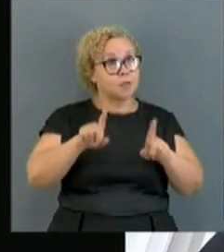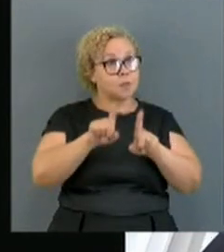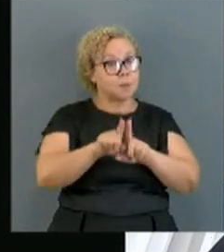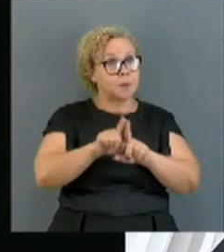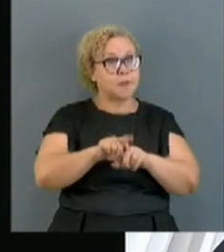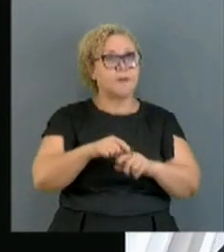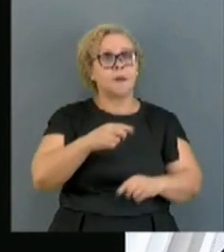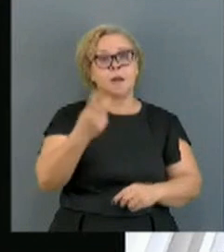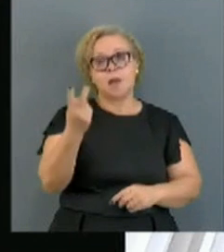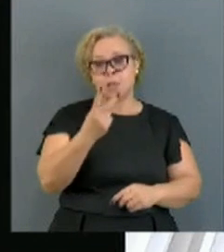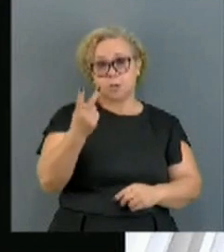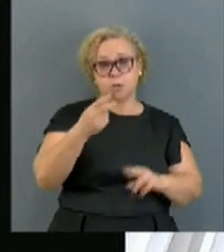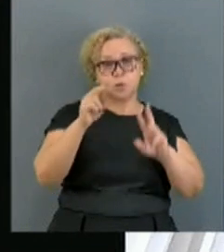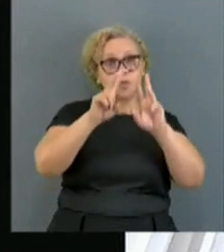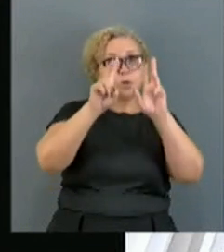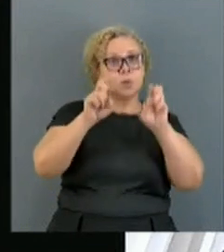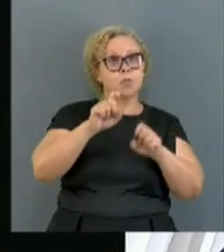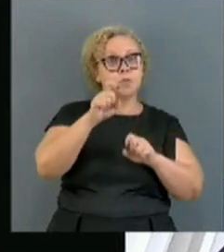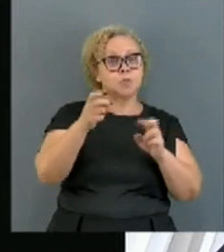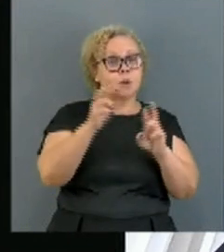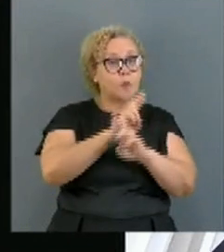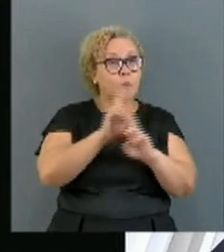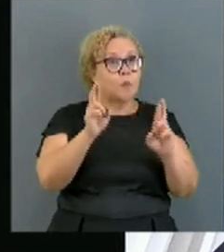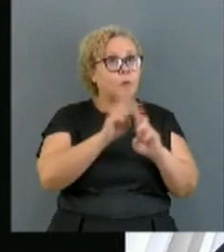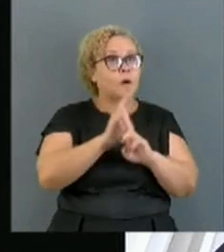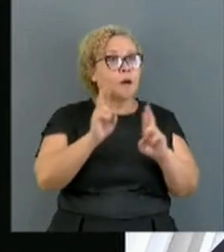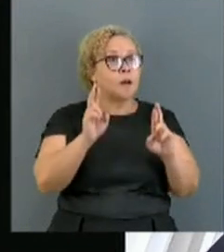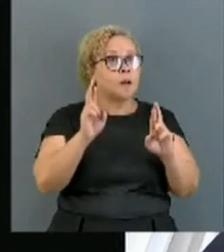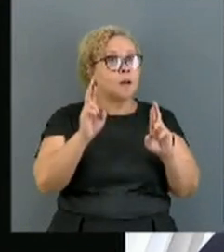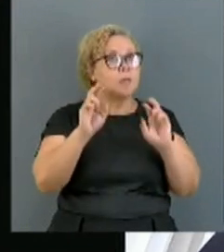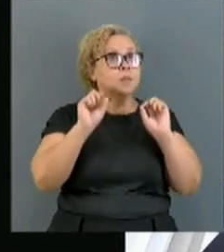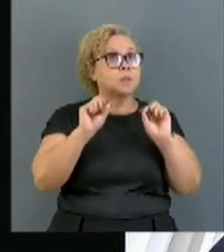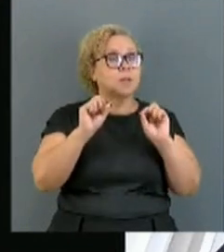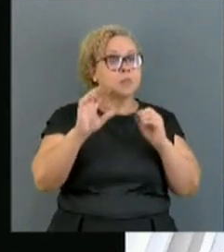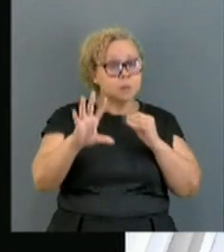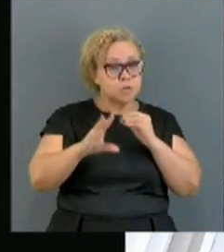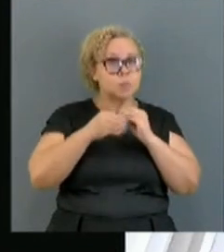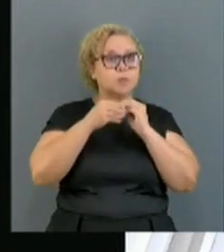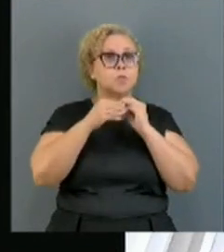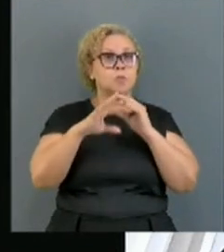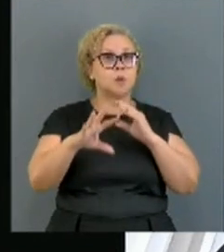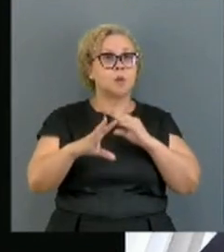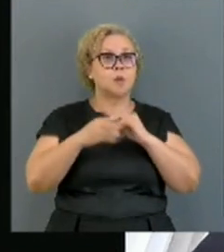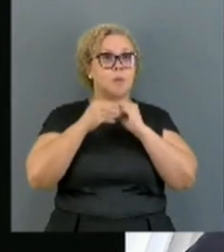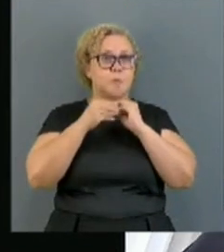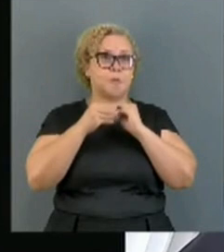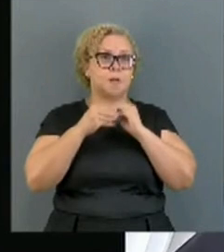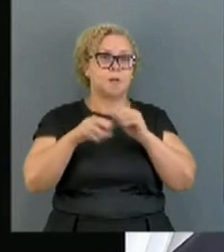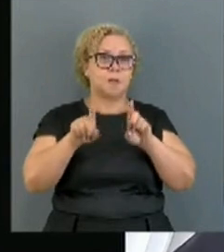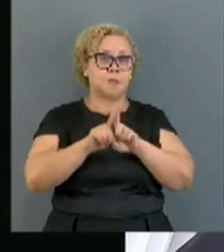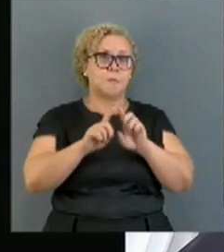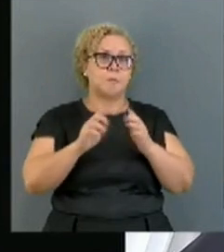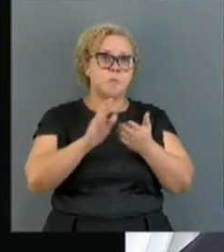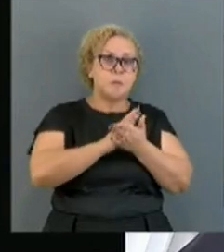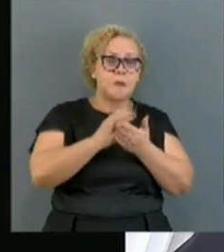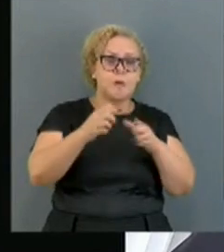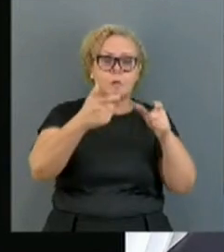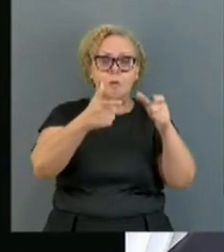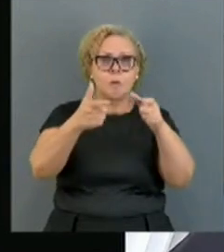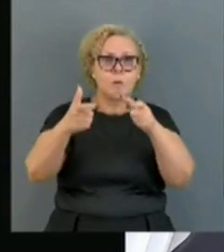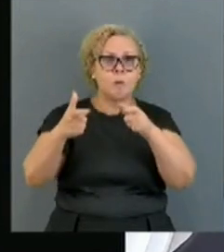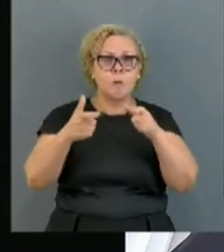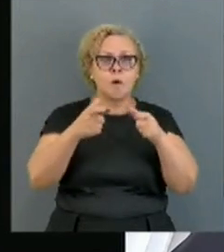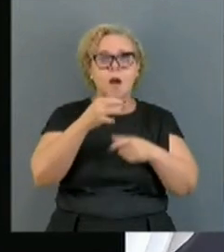Esses dois temas, eles são relacionados e complementares, né? Em algum lugar, por